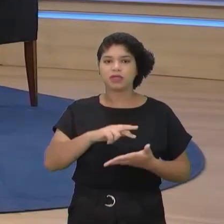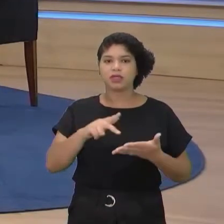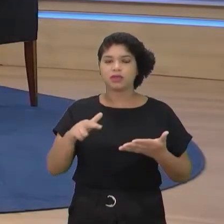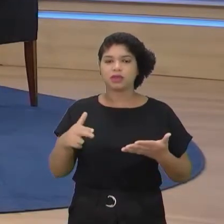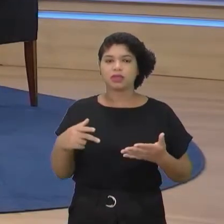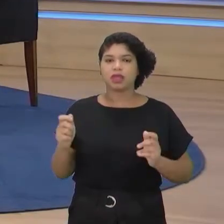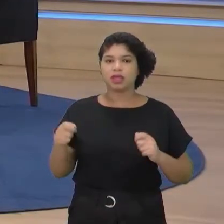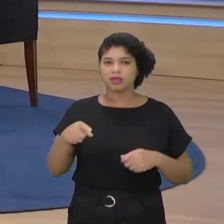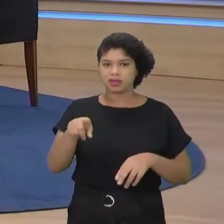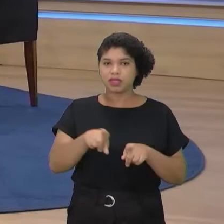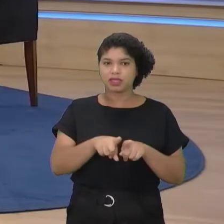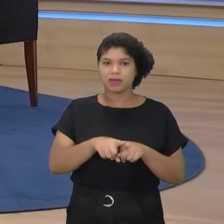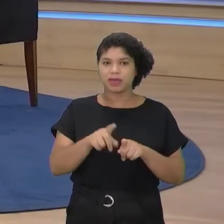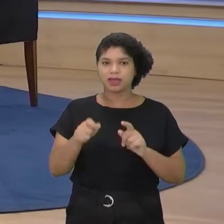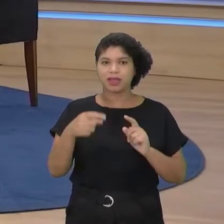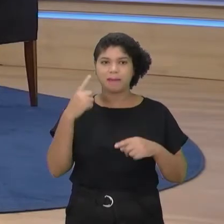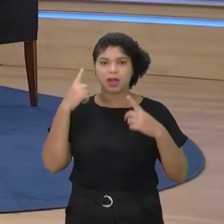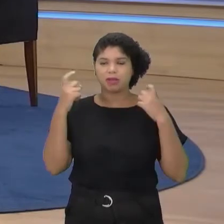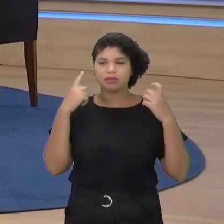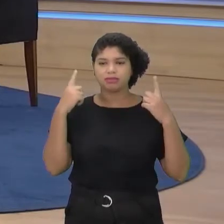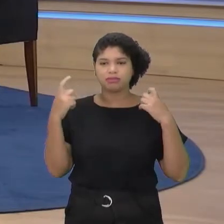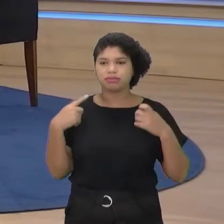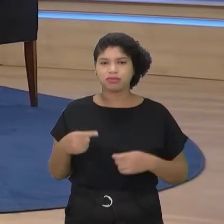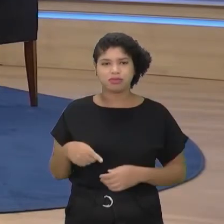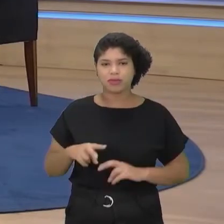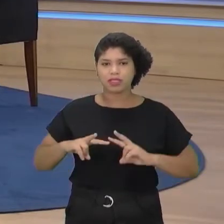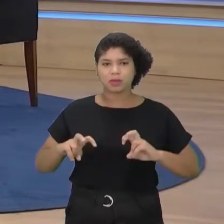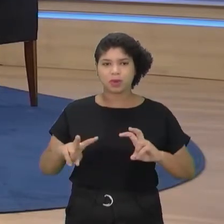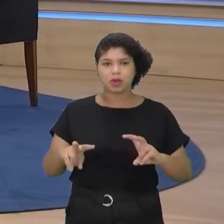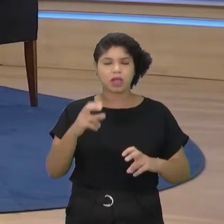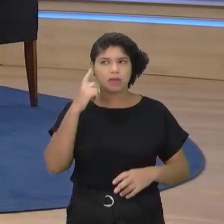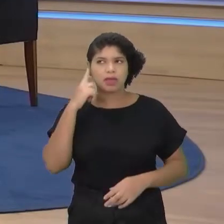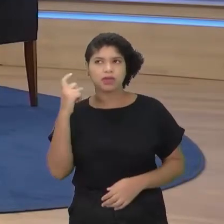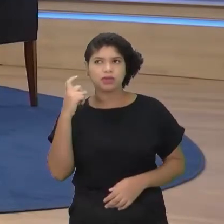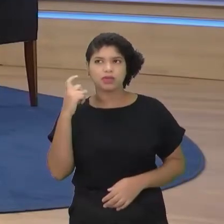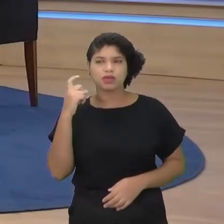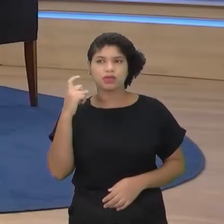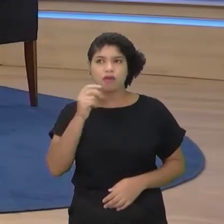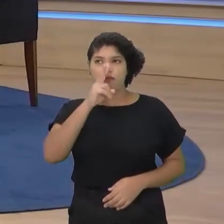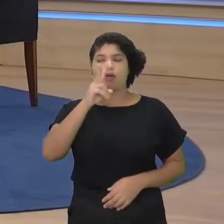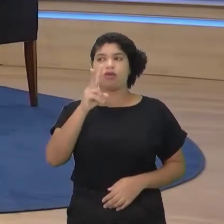Você também, viu, Fabi? Pode Aqui, ó. explorar sons, ó. Aqui, ó.